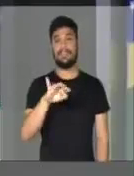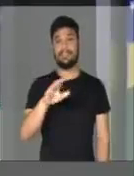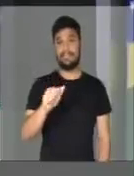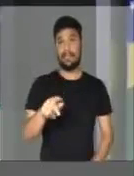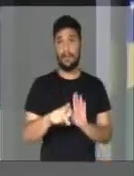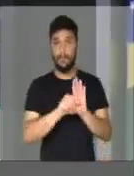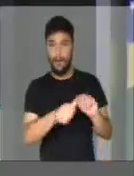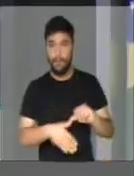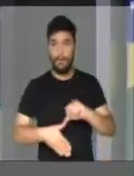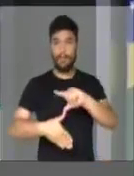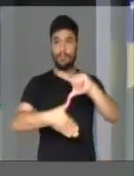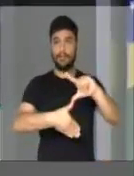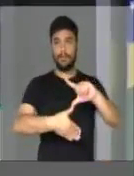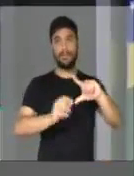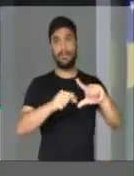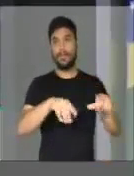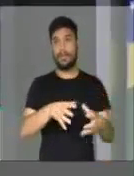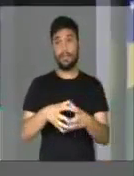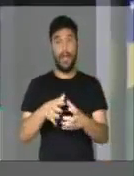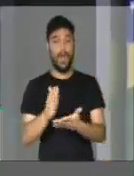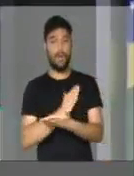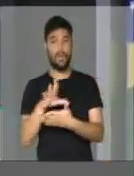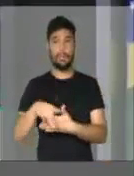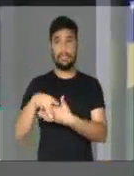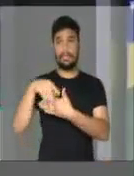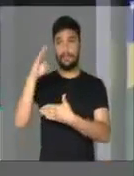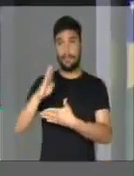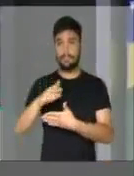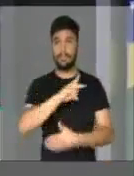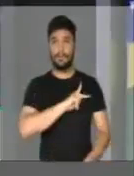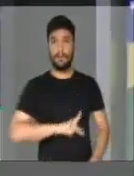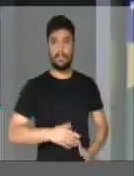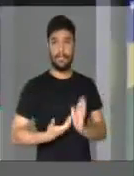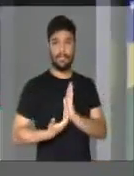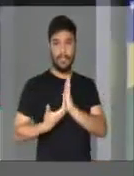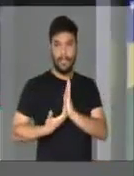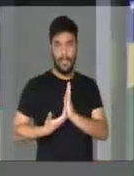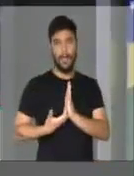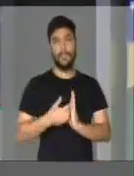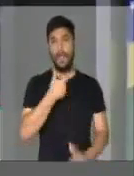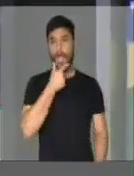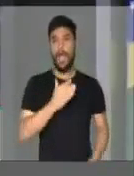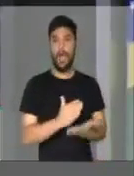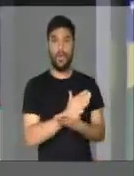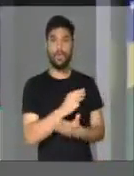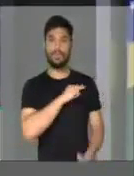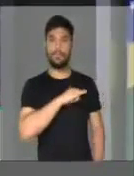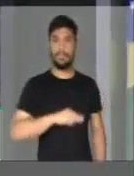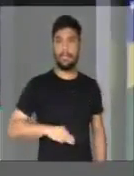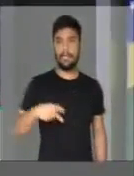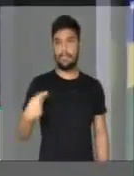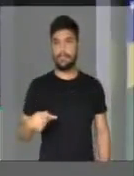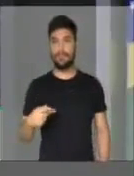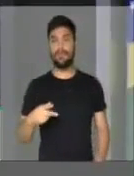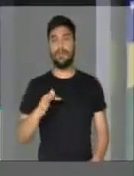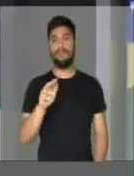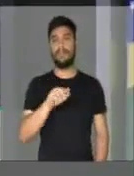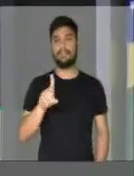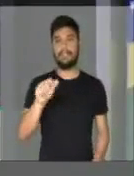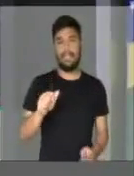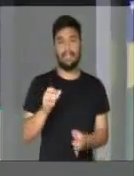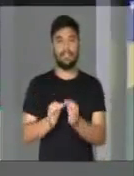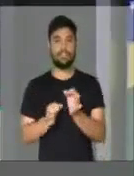Ação Financeira de Latinoamérica, autoridades brasileiras como o presidente da Câmara dos Deputados, ministros de Estado,